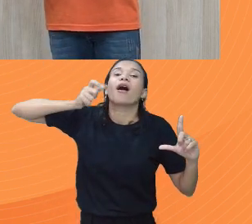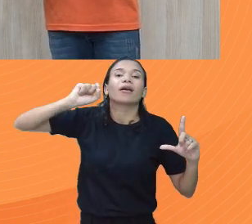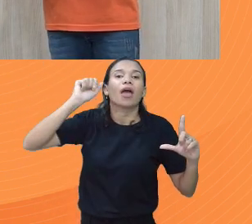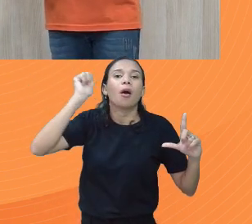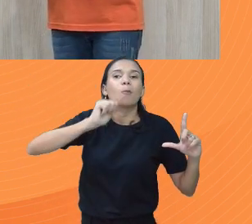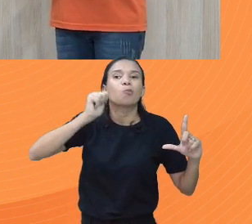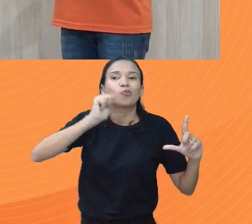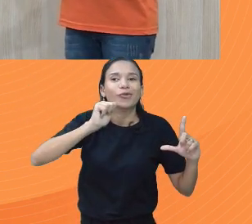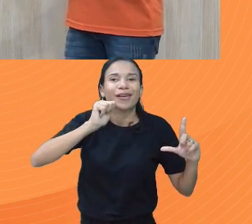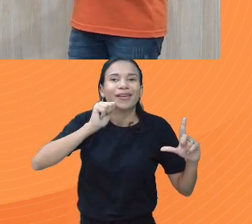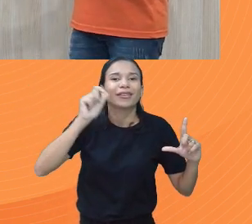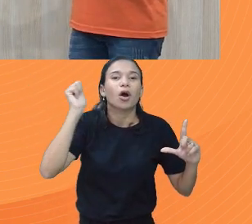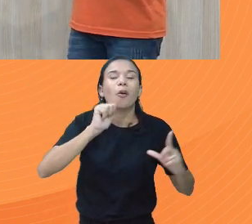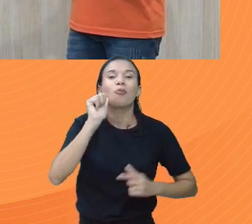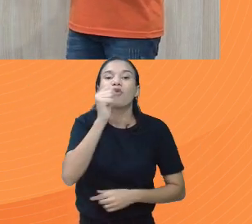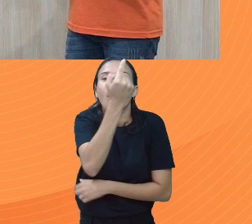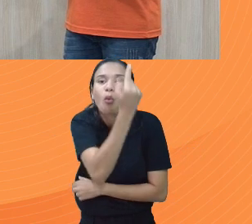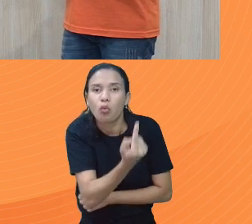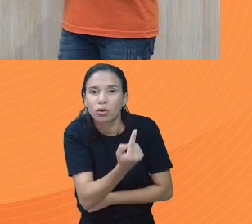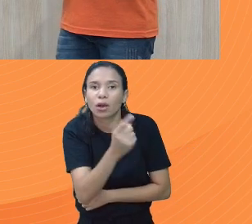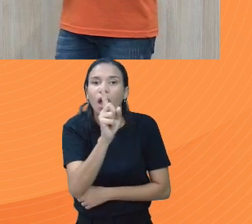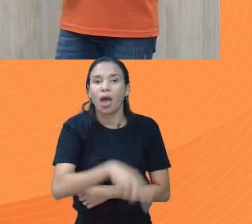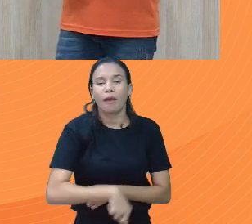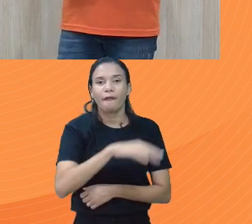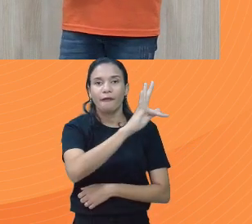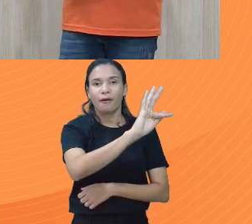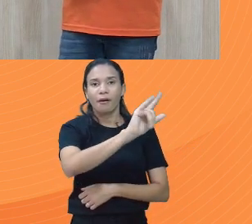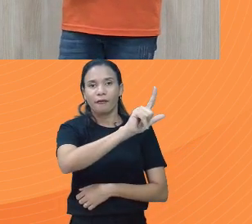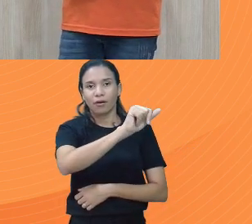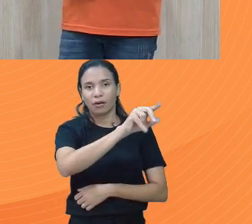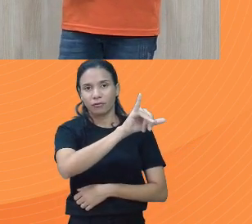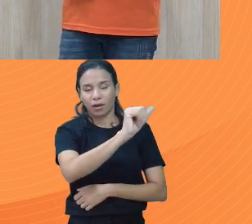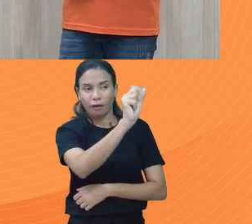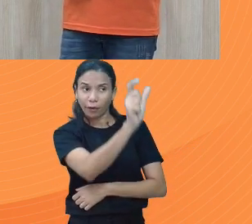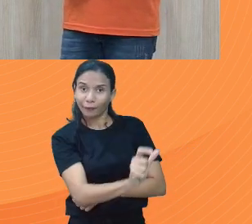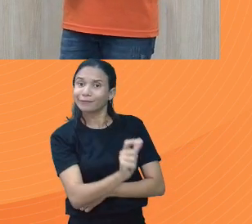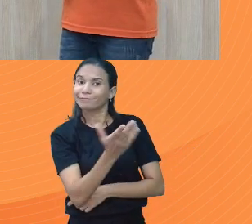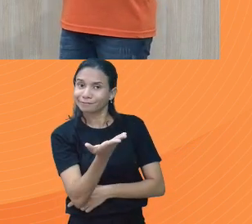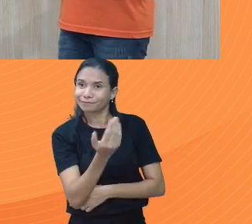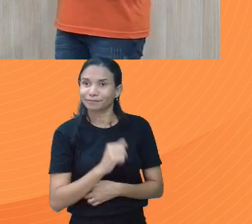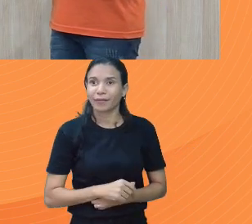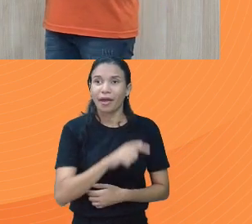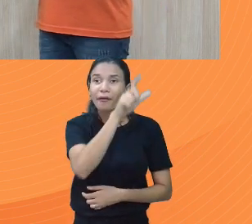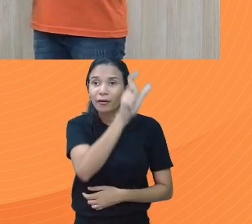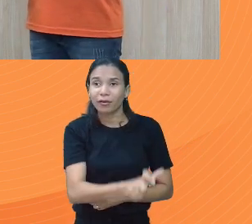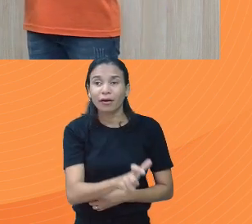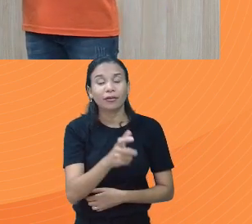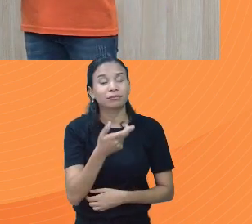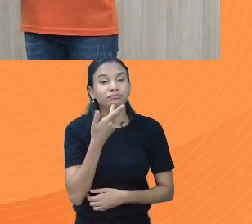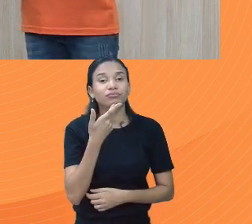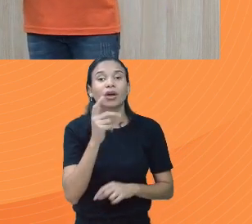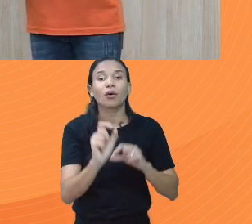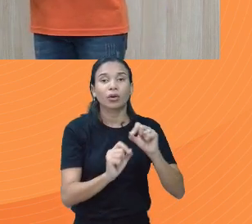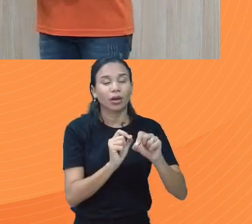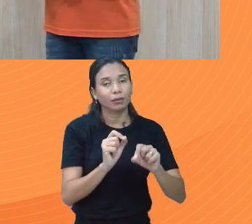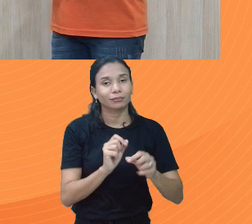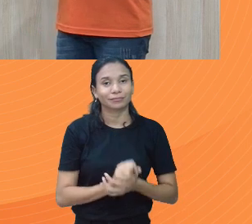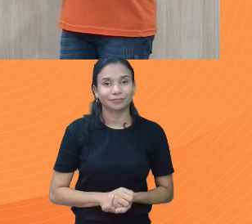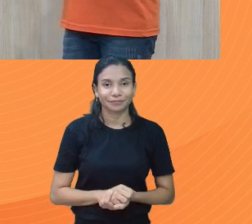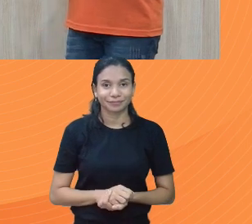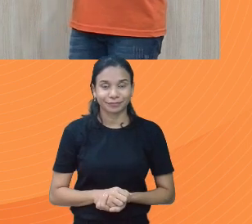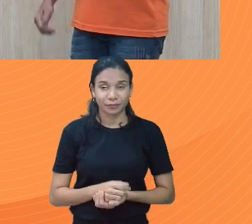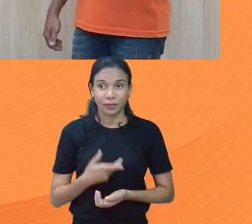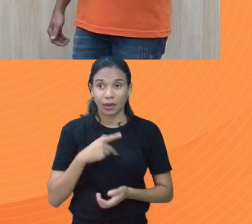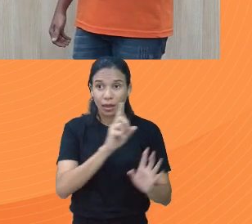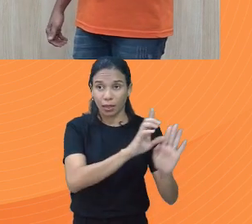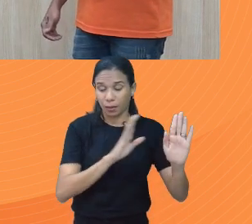uma mulher. A única mulher que tem nesse diálogo é Flávia, não é? Então, quem está falando aí é Flávia.